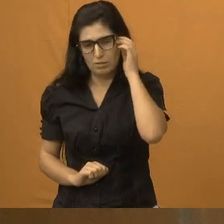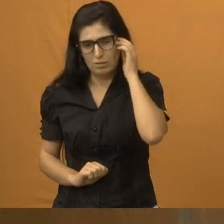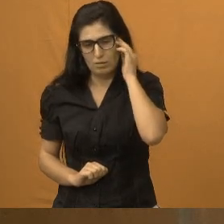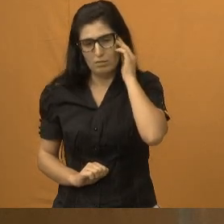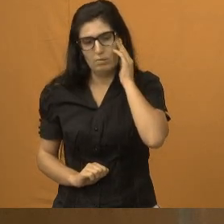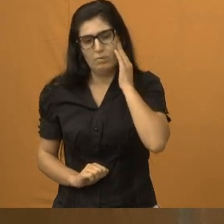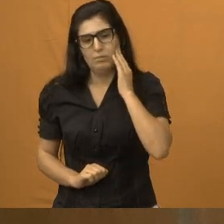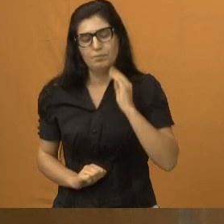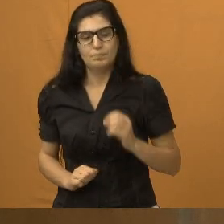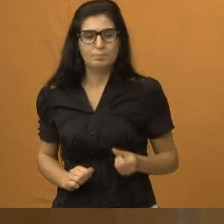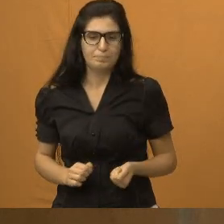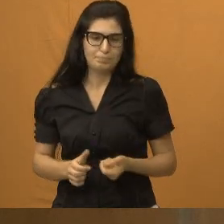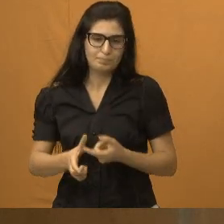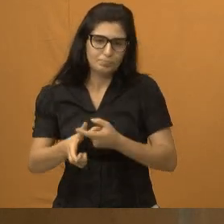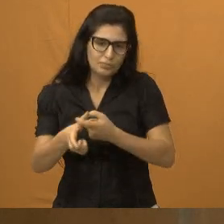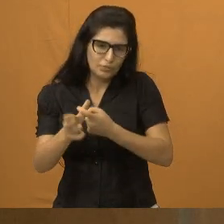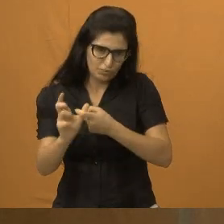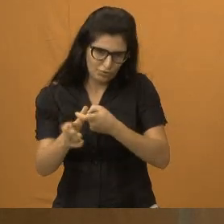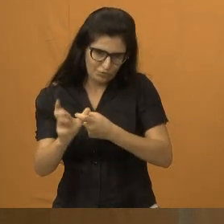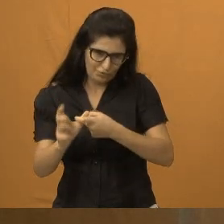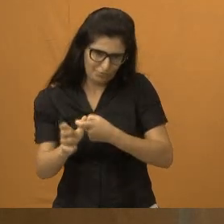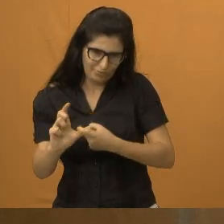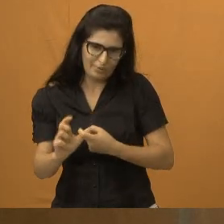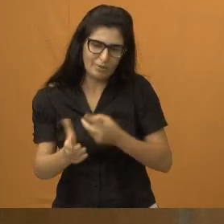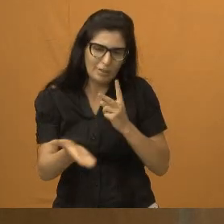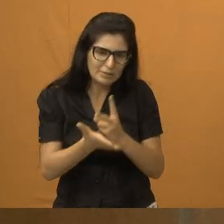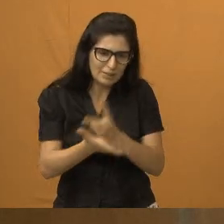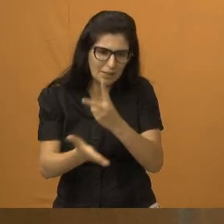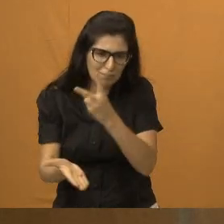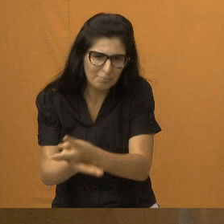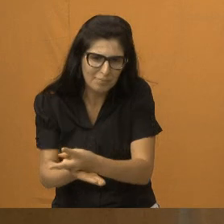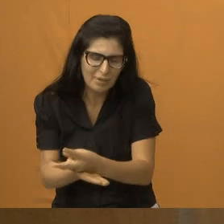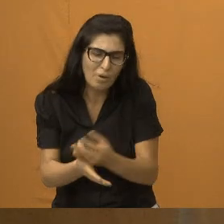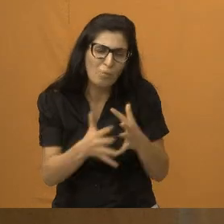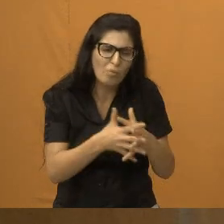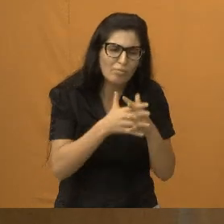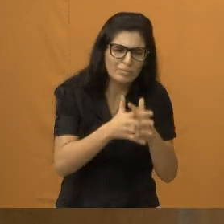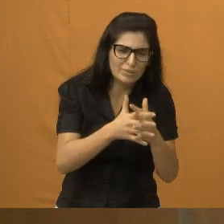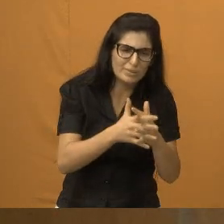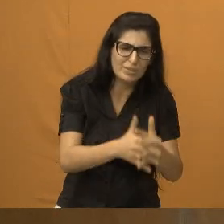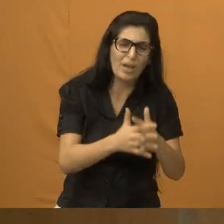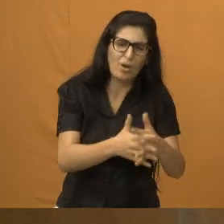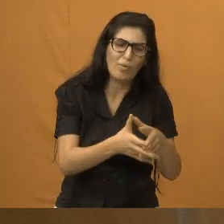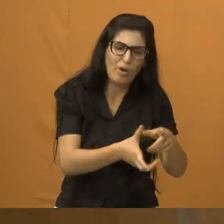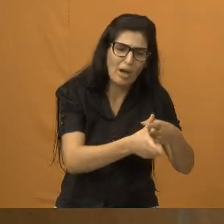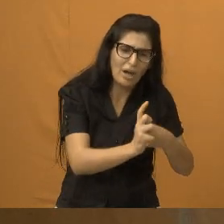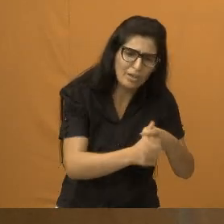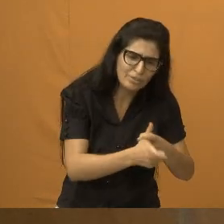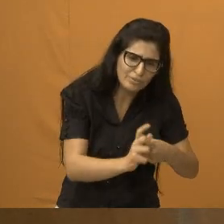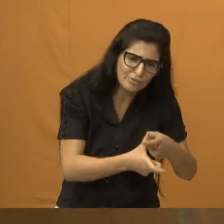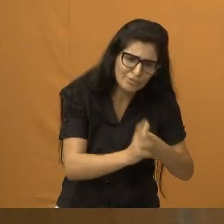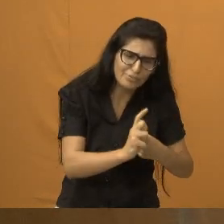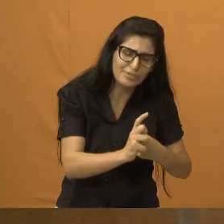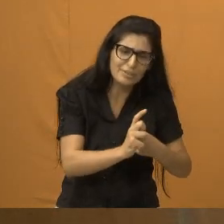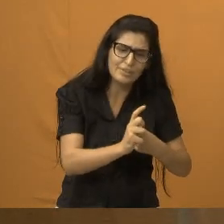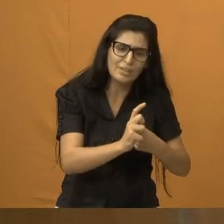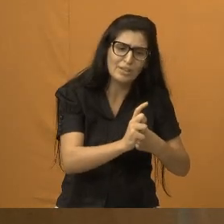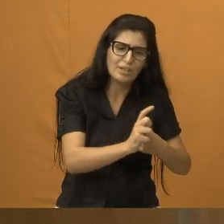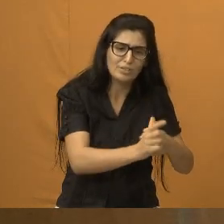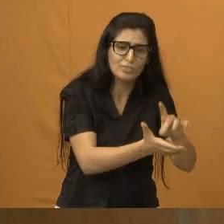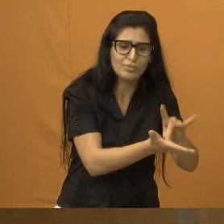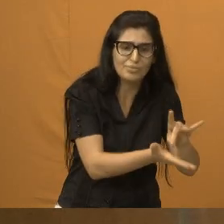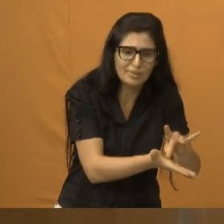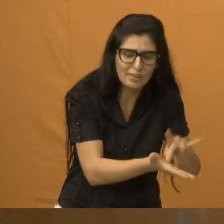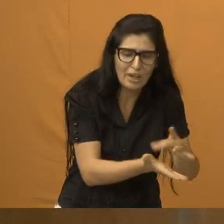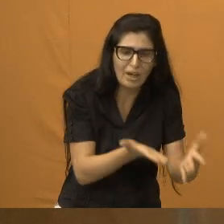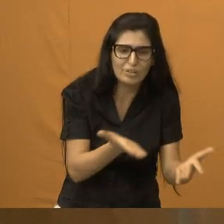dívida ativa, eu acabei falando em cima da receita do exercício, então, reformulando aqui a resposta, o nosso amigo